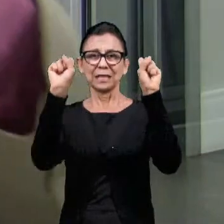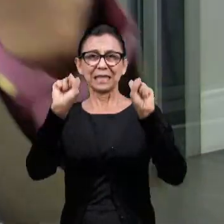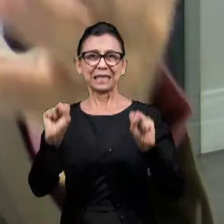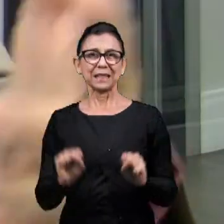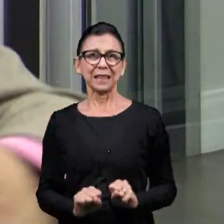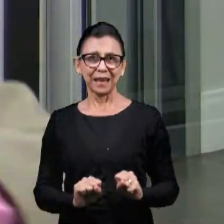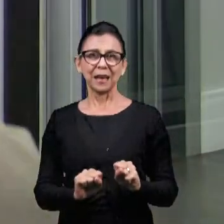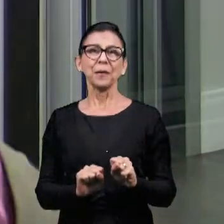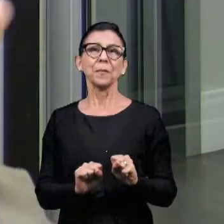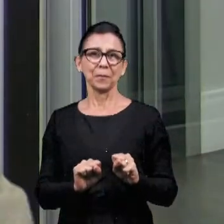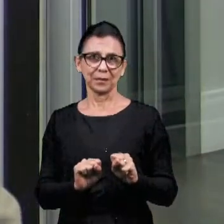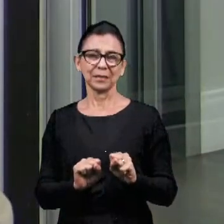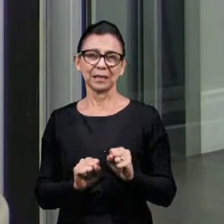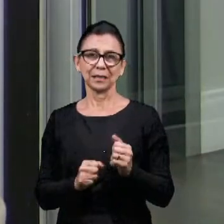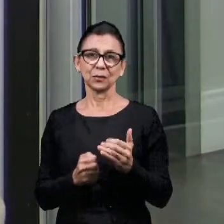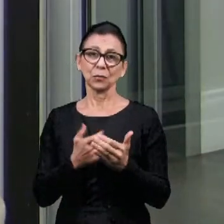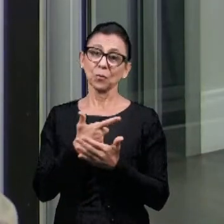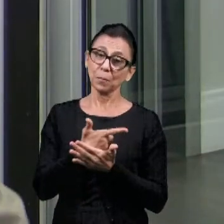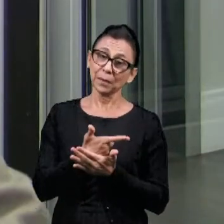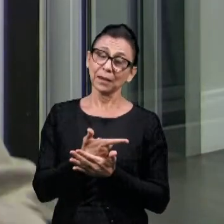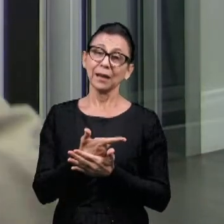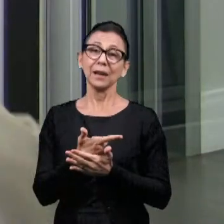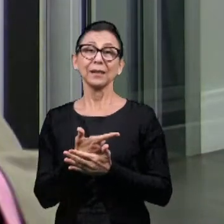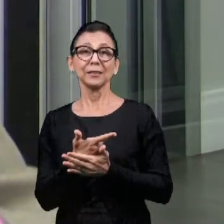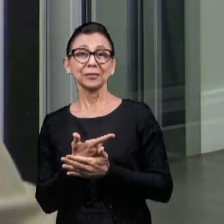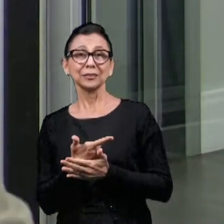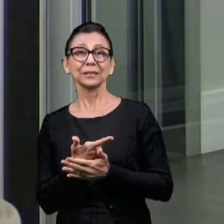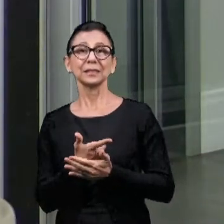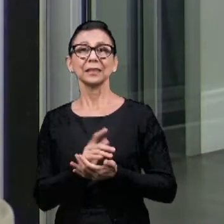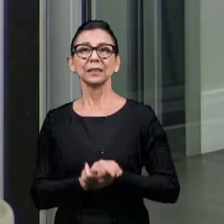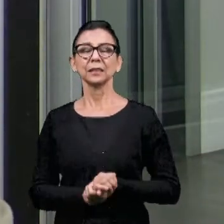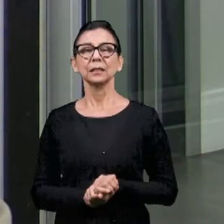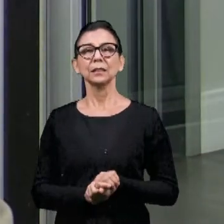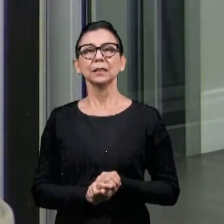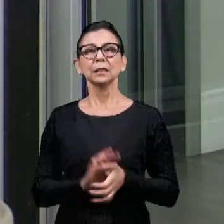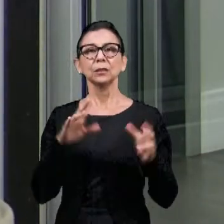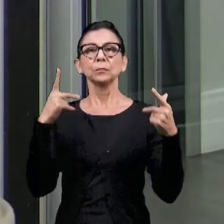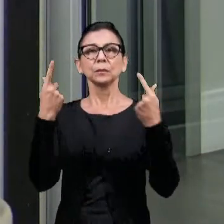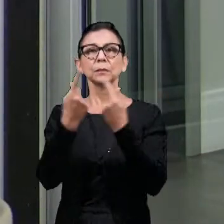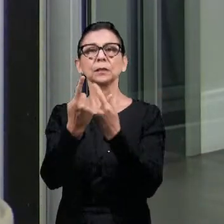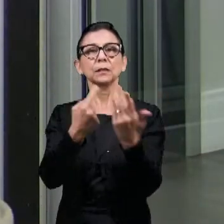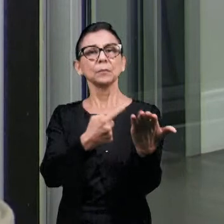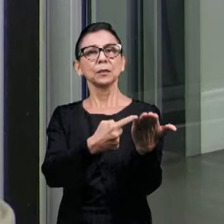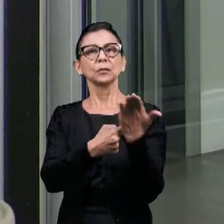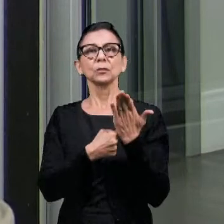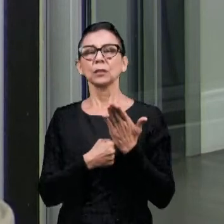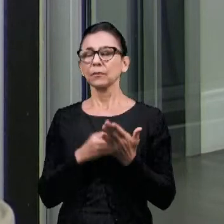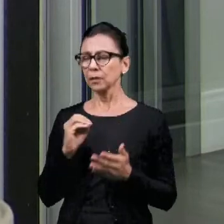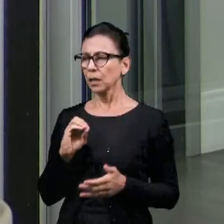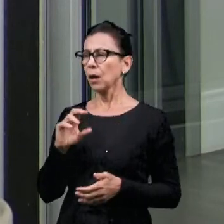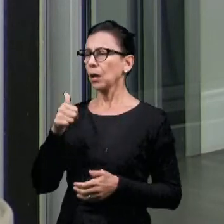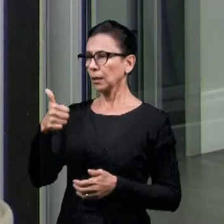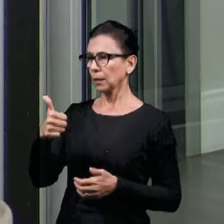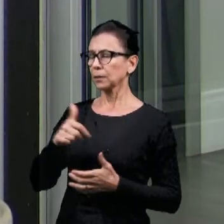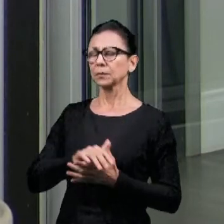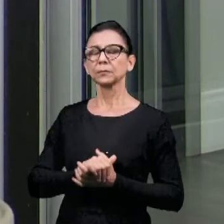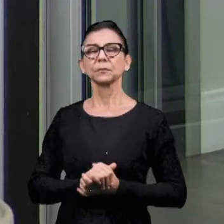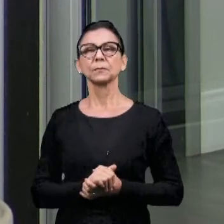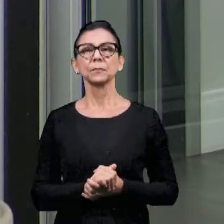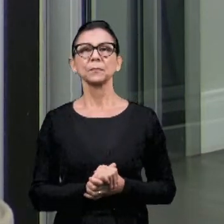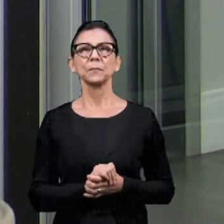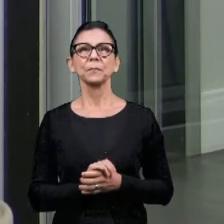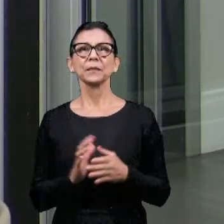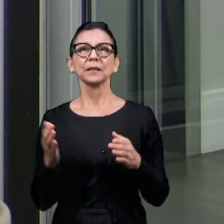muito difícil, ninguém estava se entendendo aquilo. E o presbitério me daria uma ajuda. Então tá bom. Aí fomos ver. Quando eu